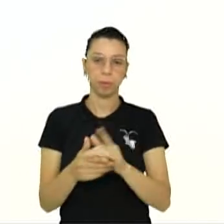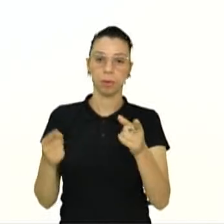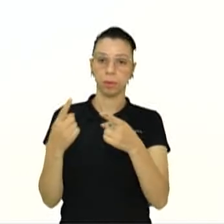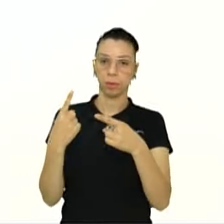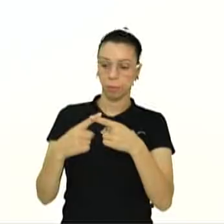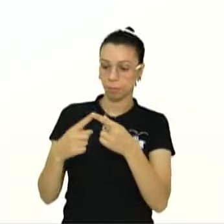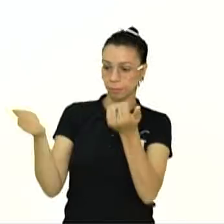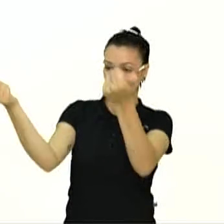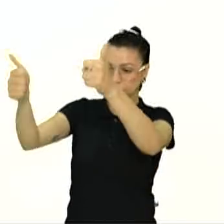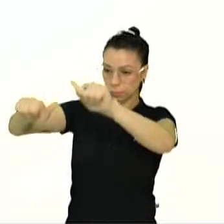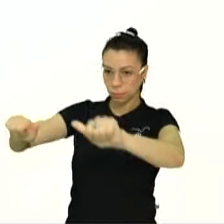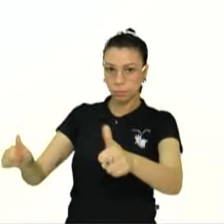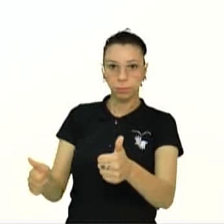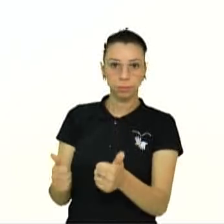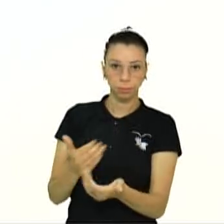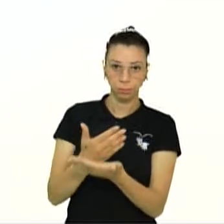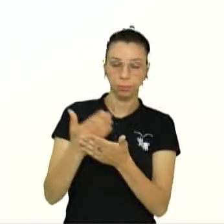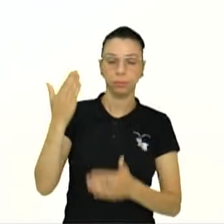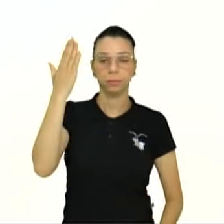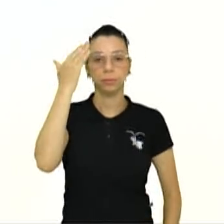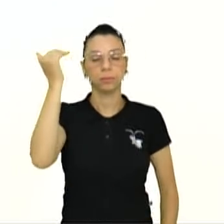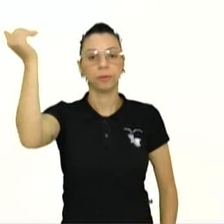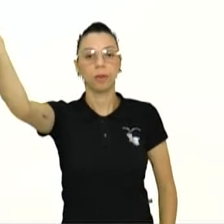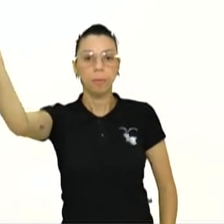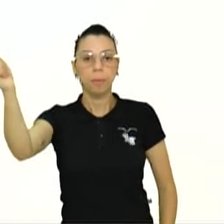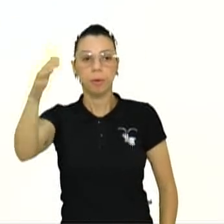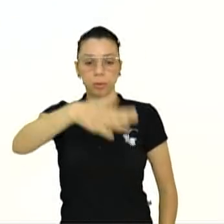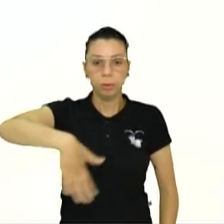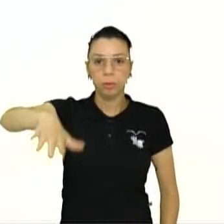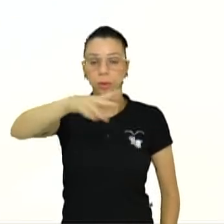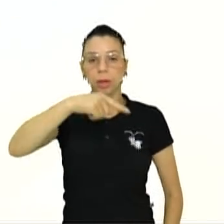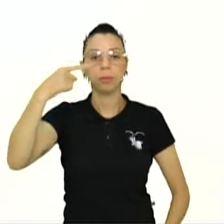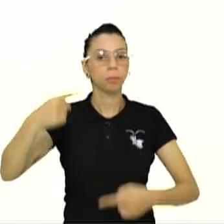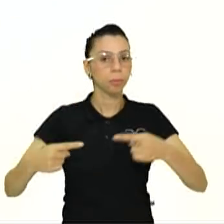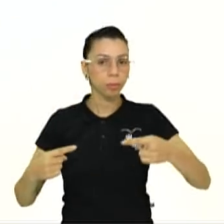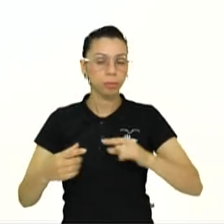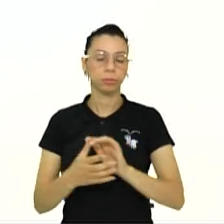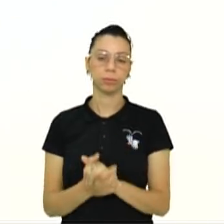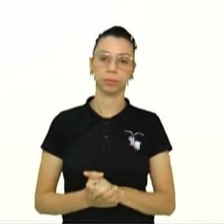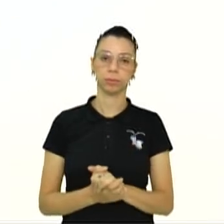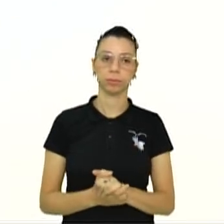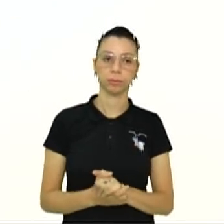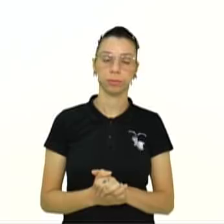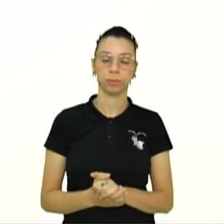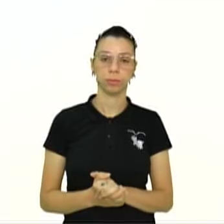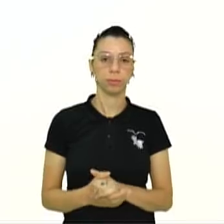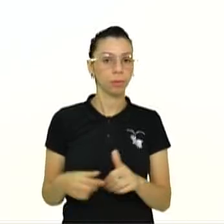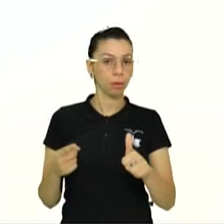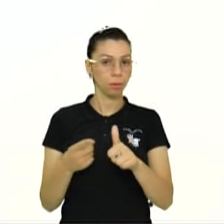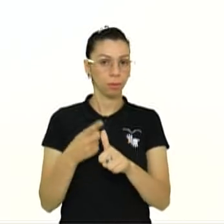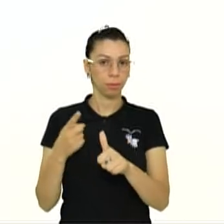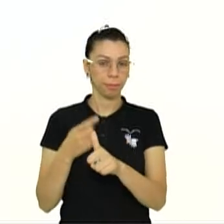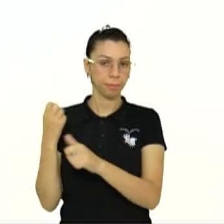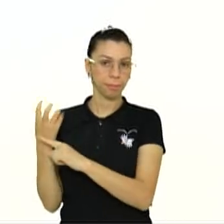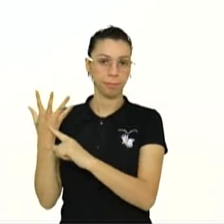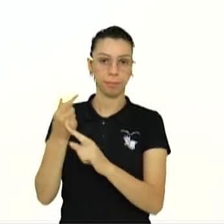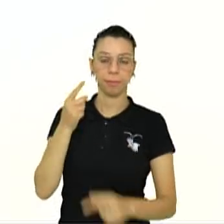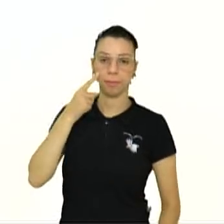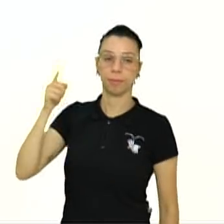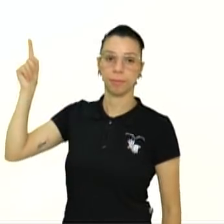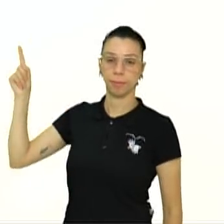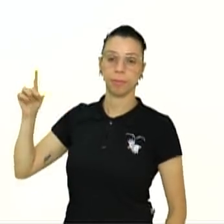grandes dimensões em espaços públicos. Vamos ver? Uma das suas obras, né? Que